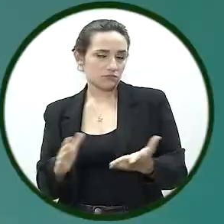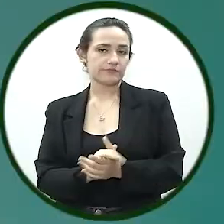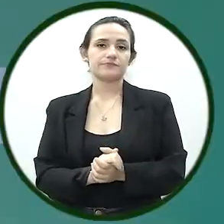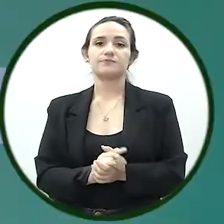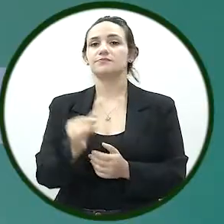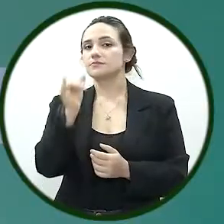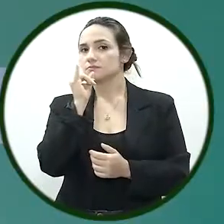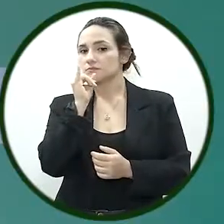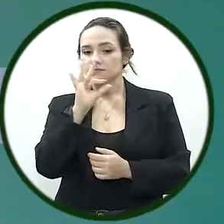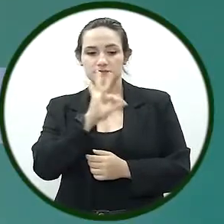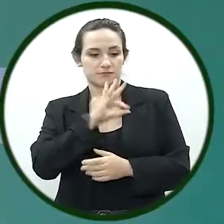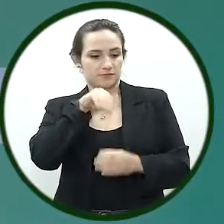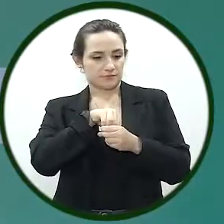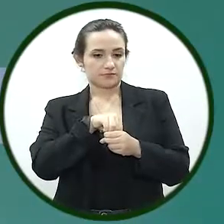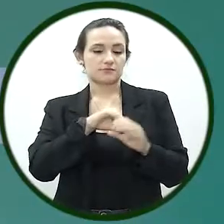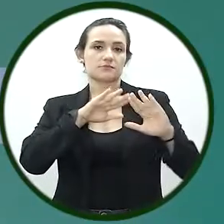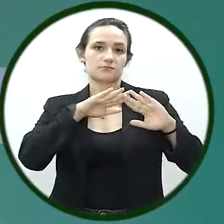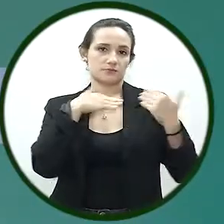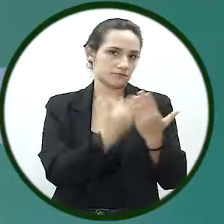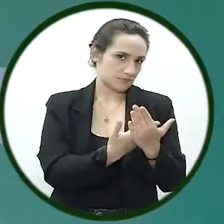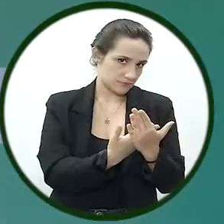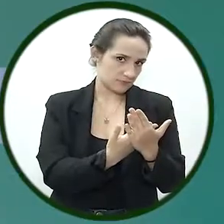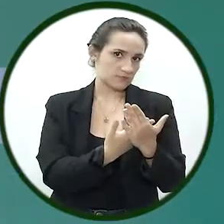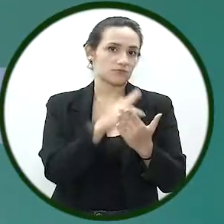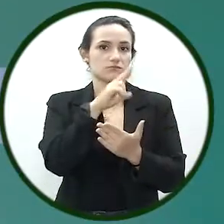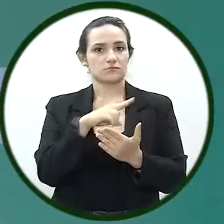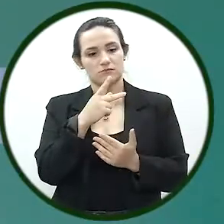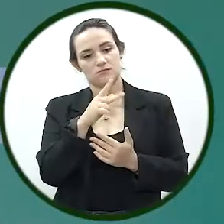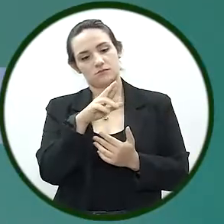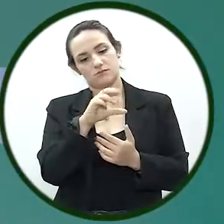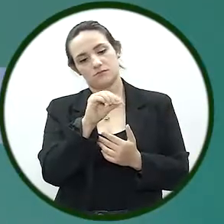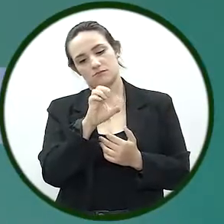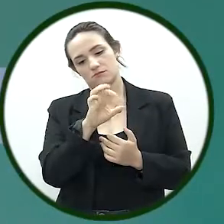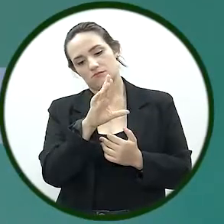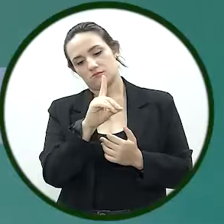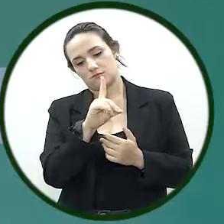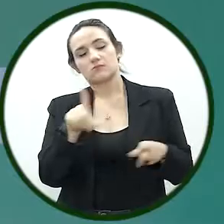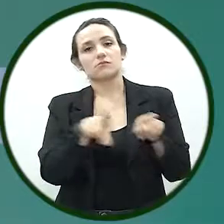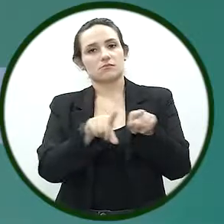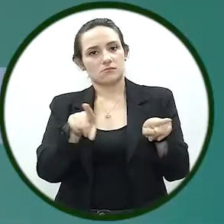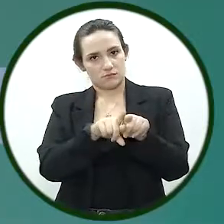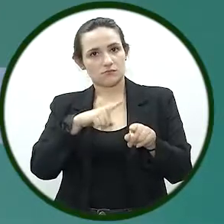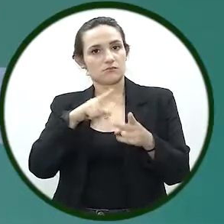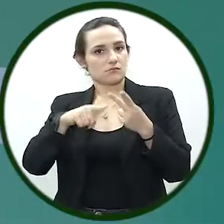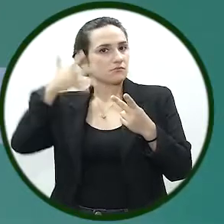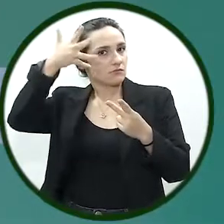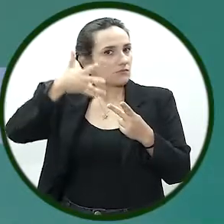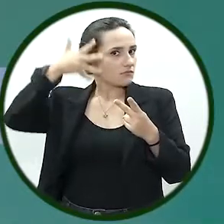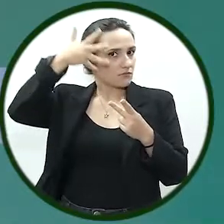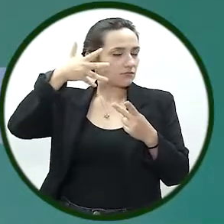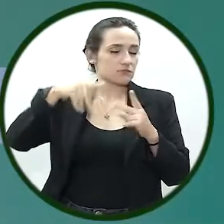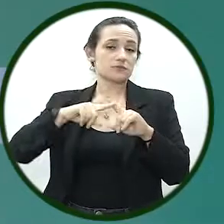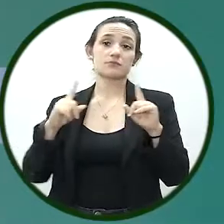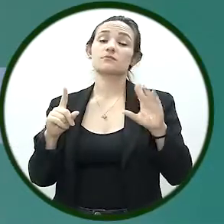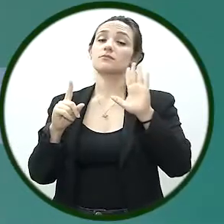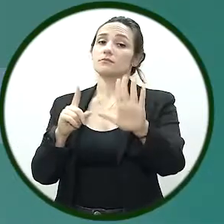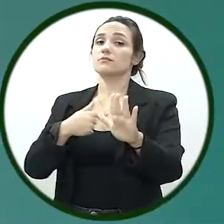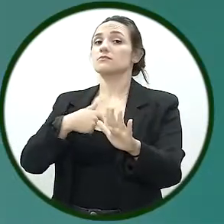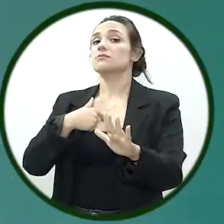né? Tanto pelo PROERD como por meio de palestras, mas eu acredito que nós